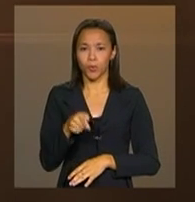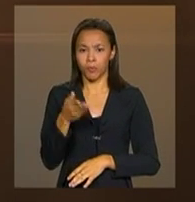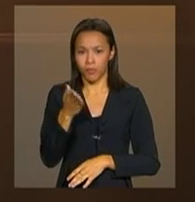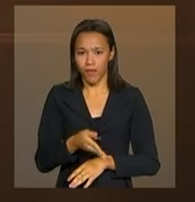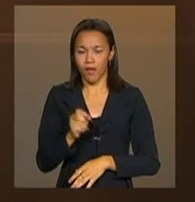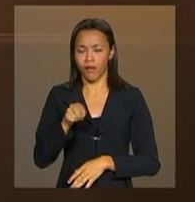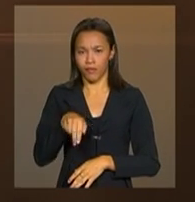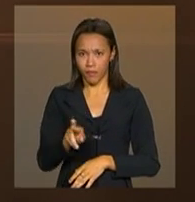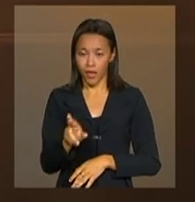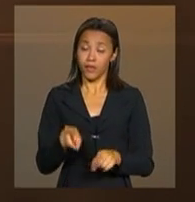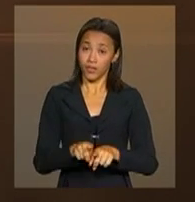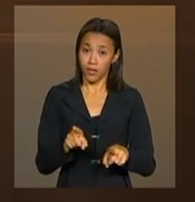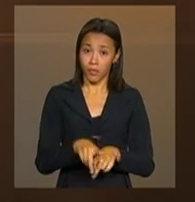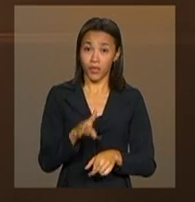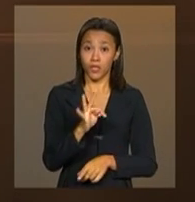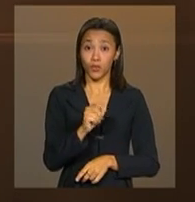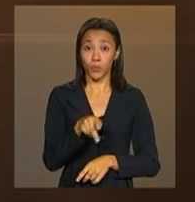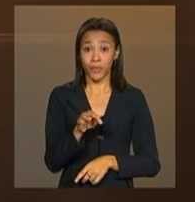youtube.com/tvnbr,